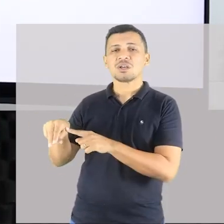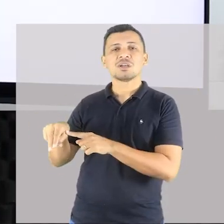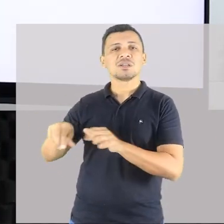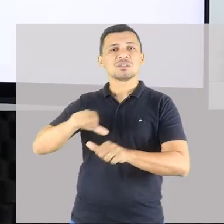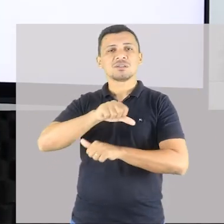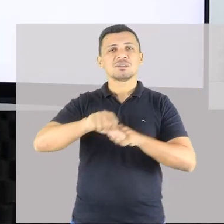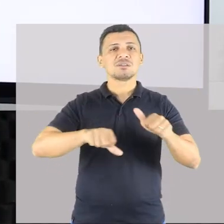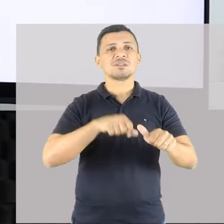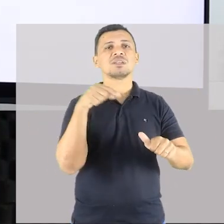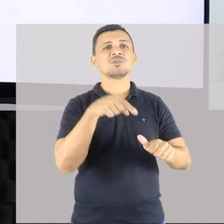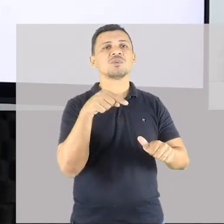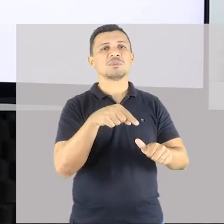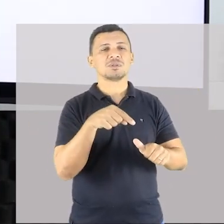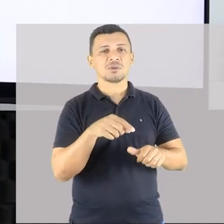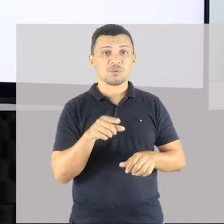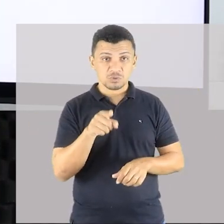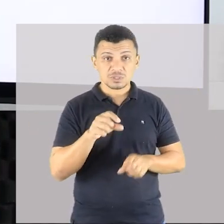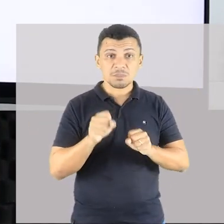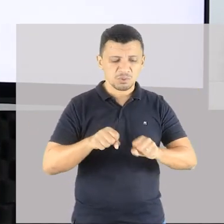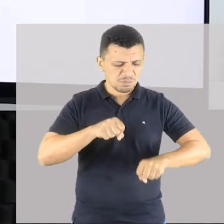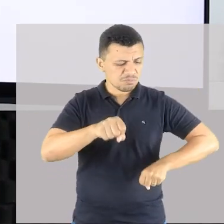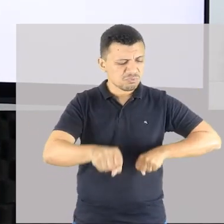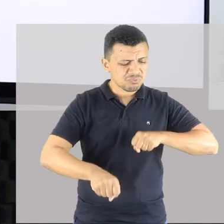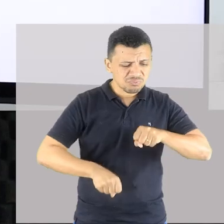Então, você pode pedalar e